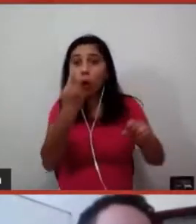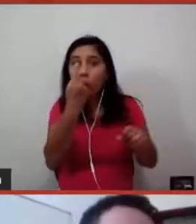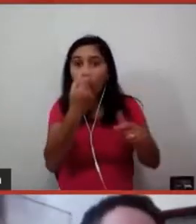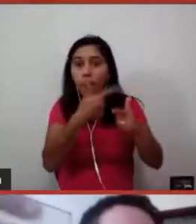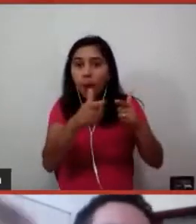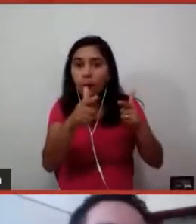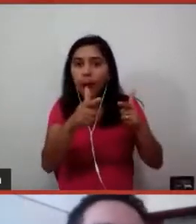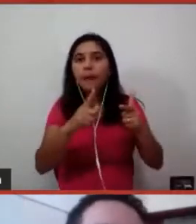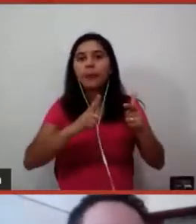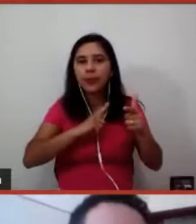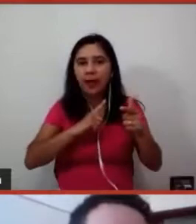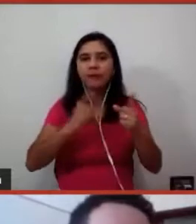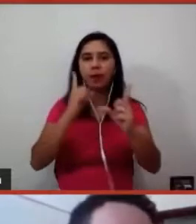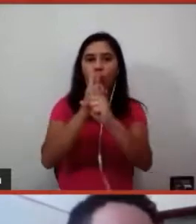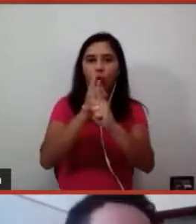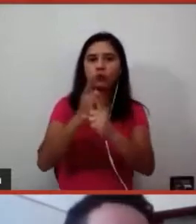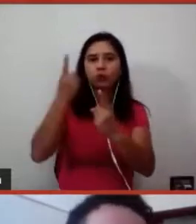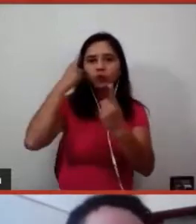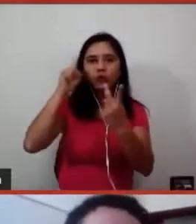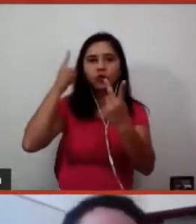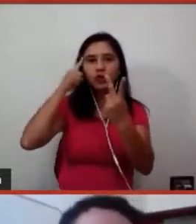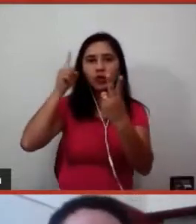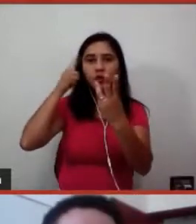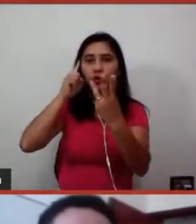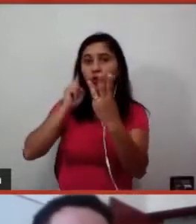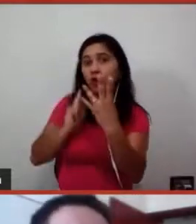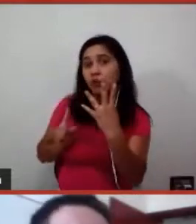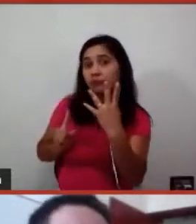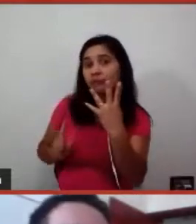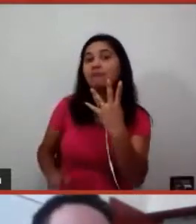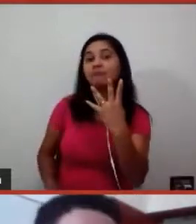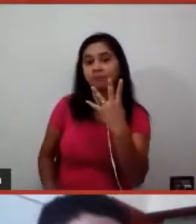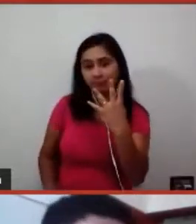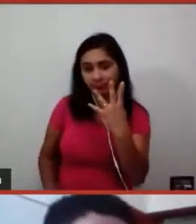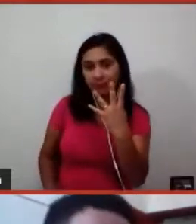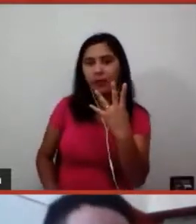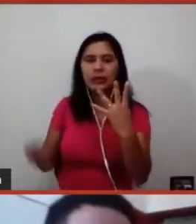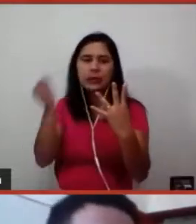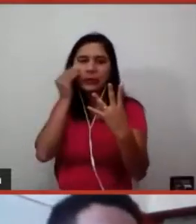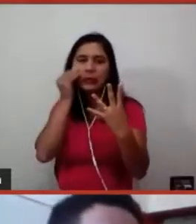foram quatro momentos, 4 encontros, né, para, digamos,